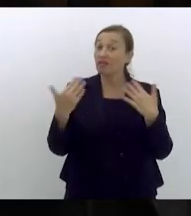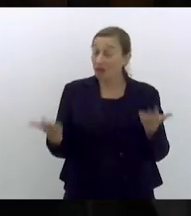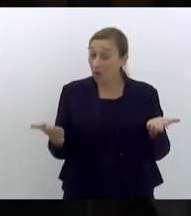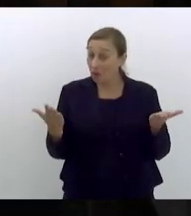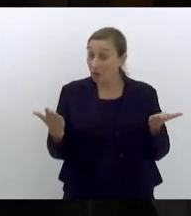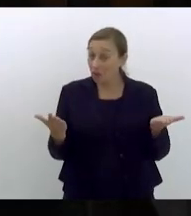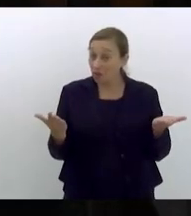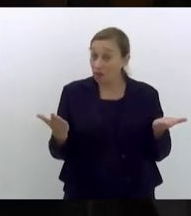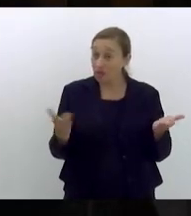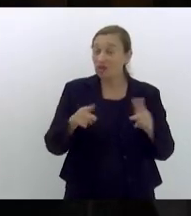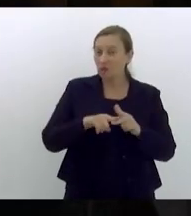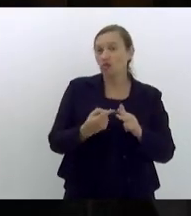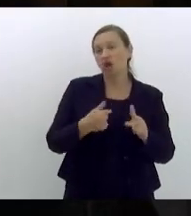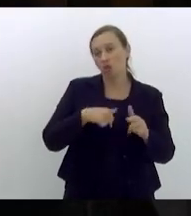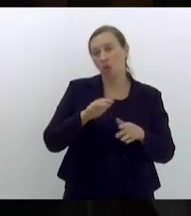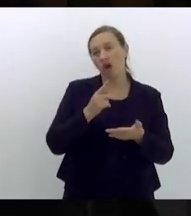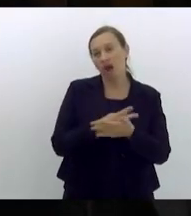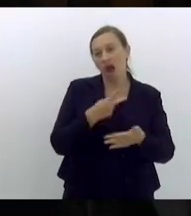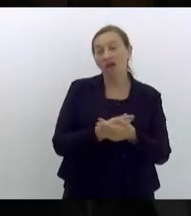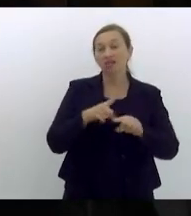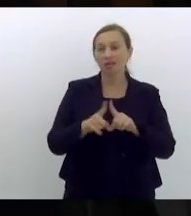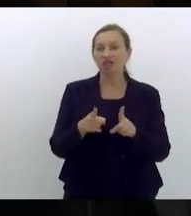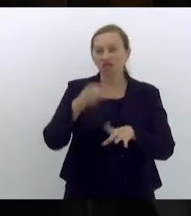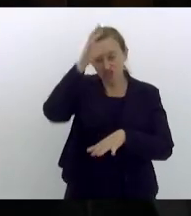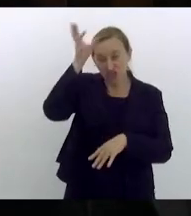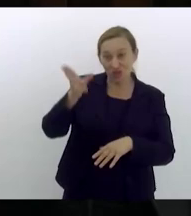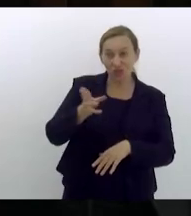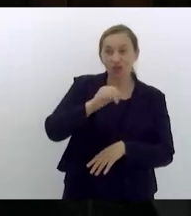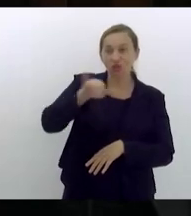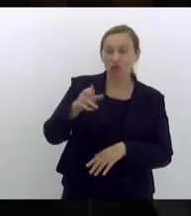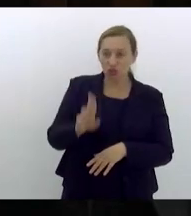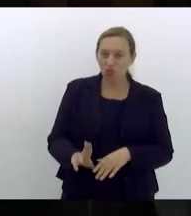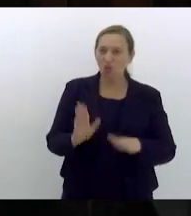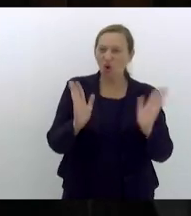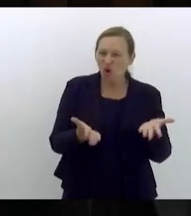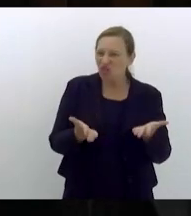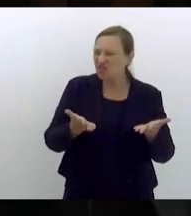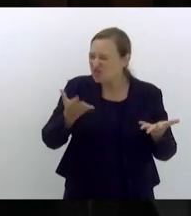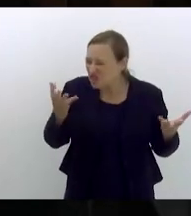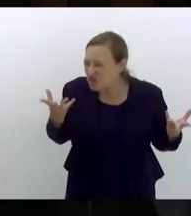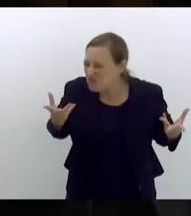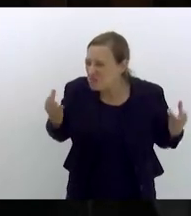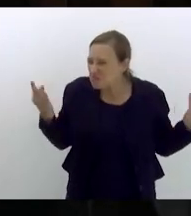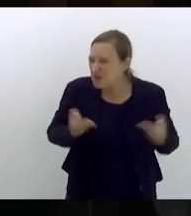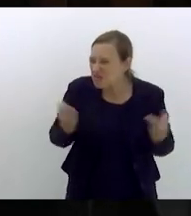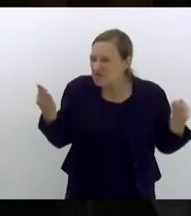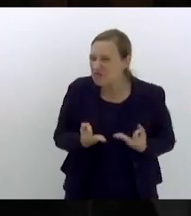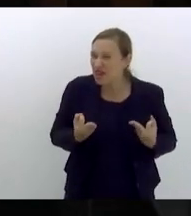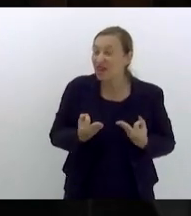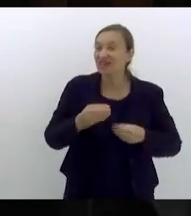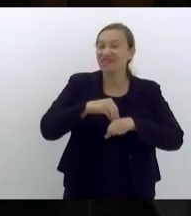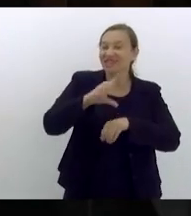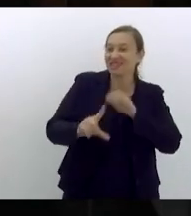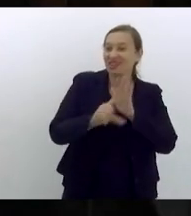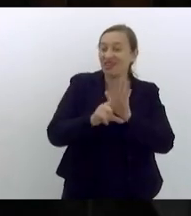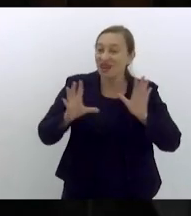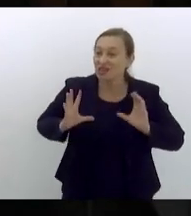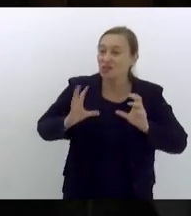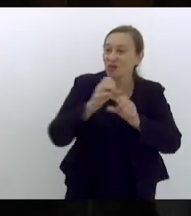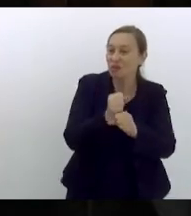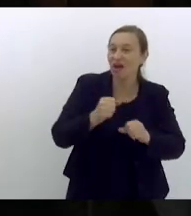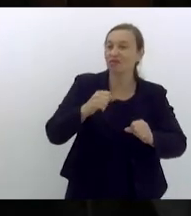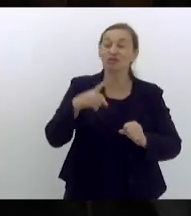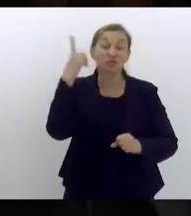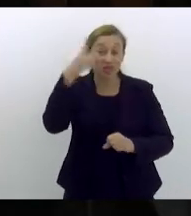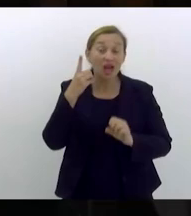me corrige se tiver errado mas te agiu hoje Mandou bem demais nessa indicação Legislativa eu acho que é algo que vem para somar com os deputados